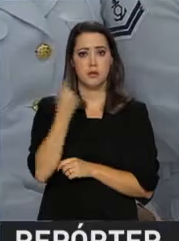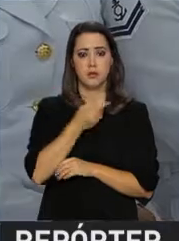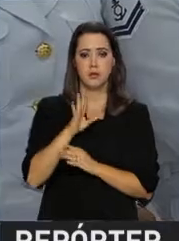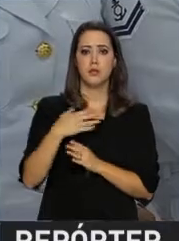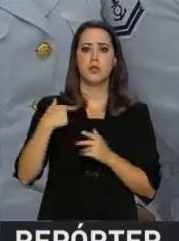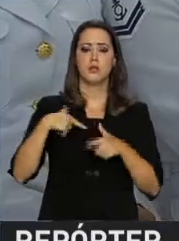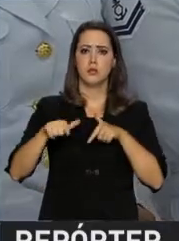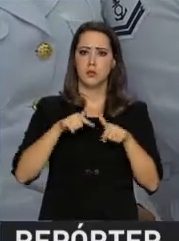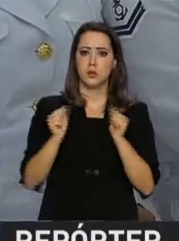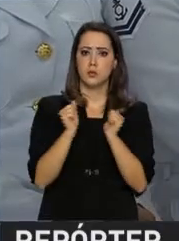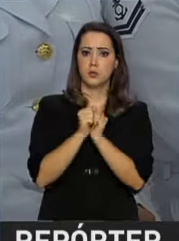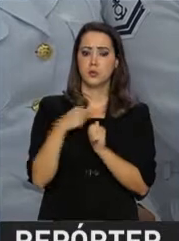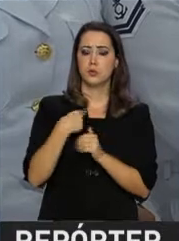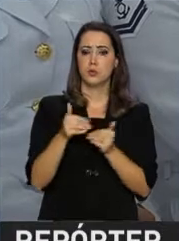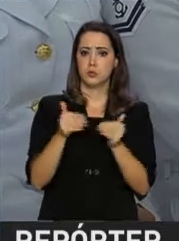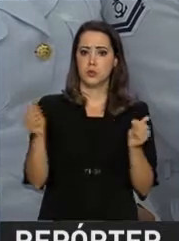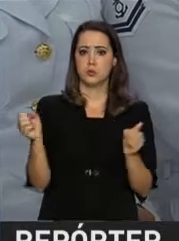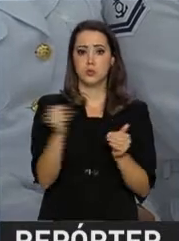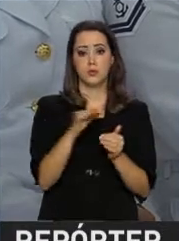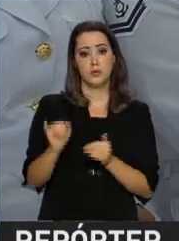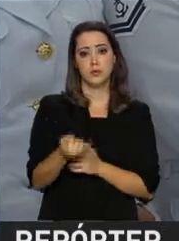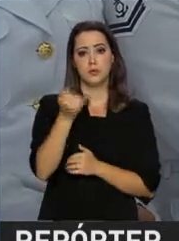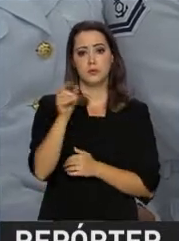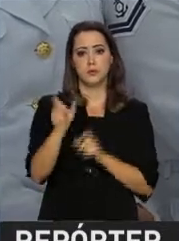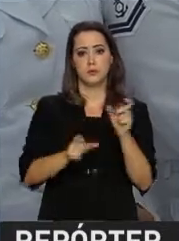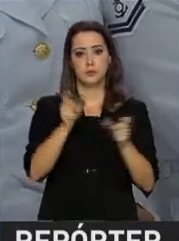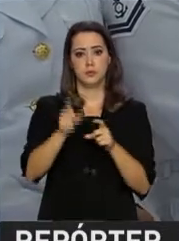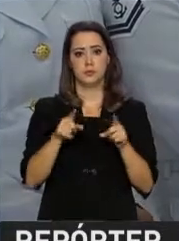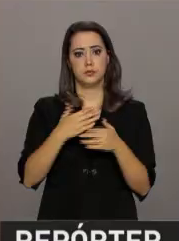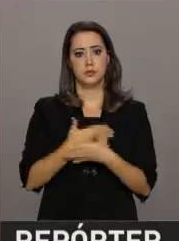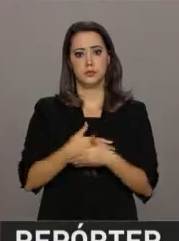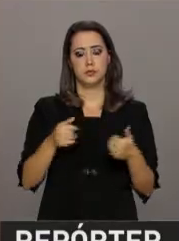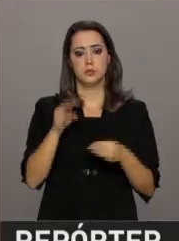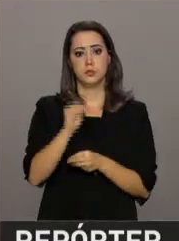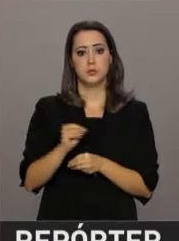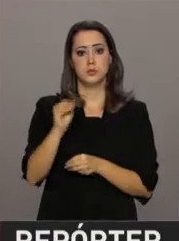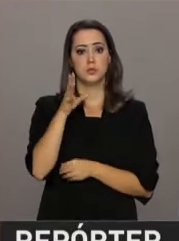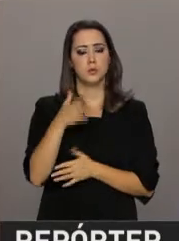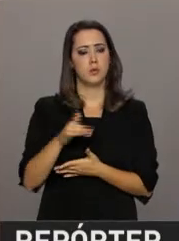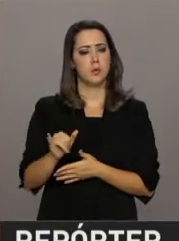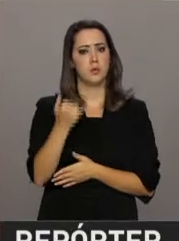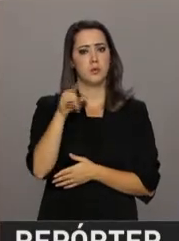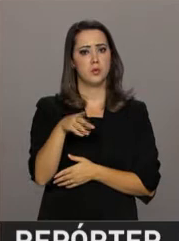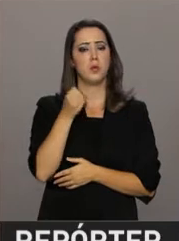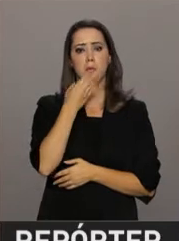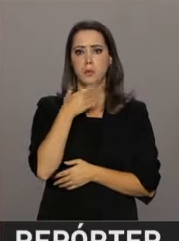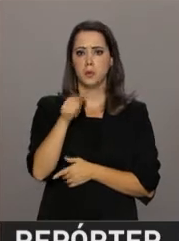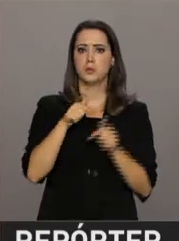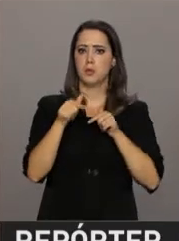mostrou a importância de abrirmos novas oportunidades para melhor aproveitarmos seu imenso potencial